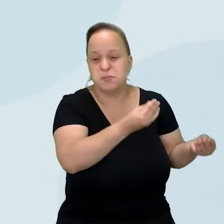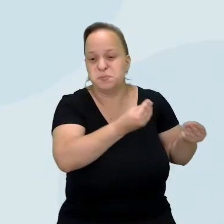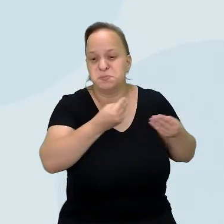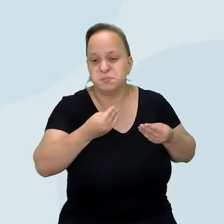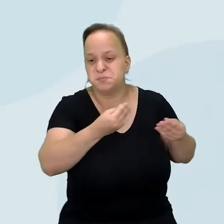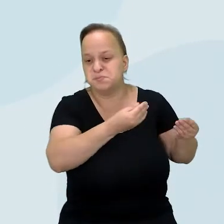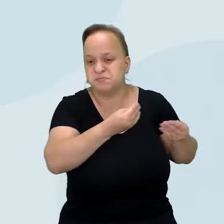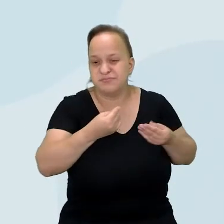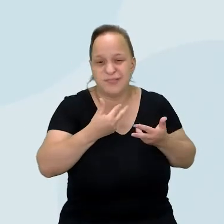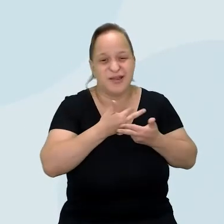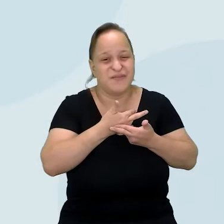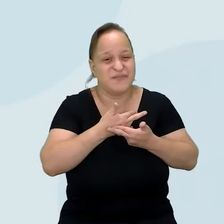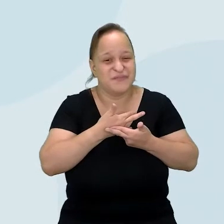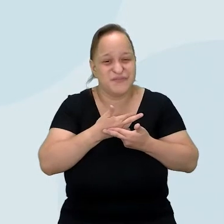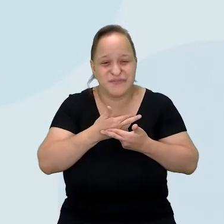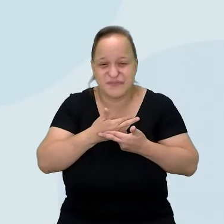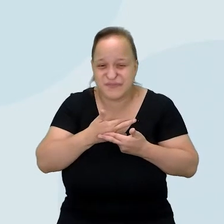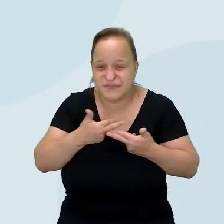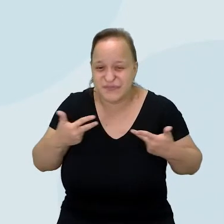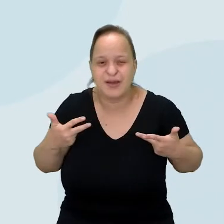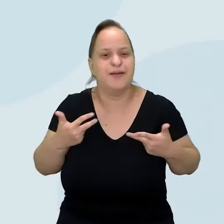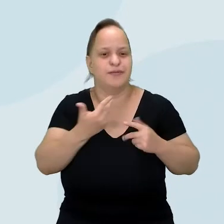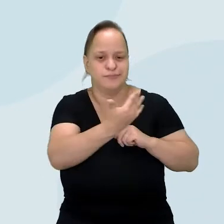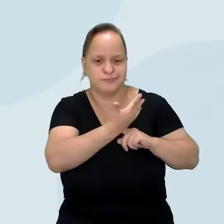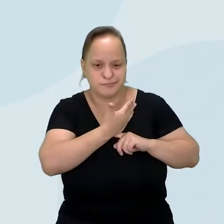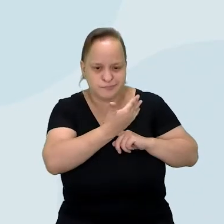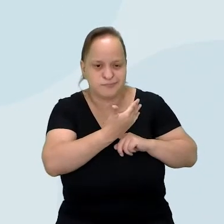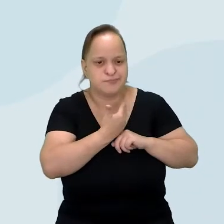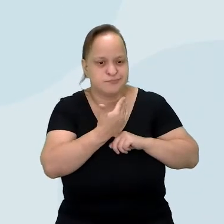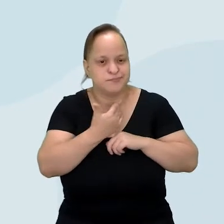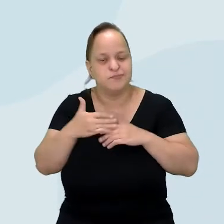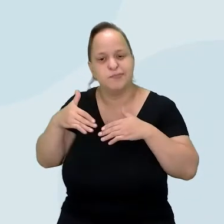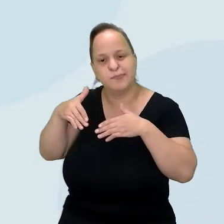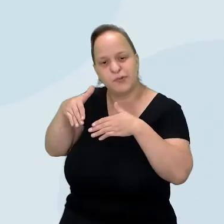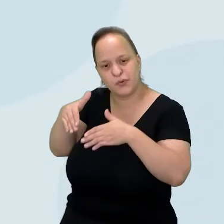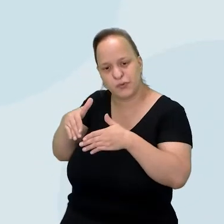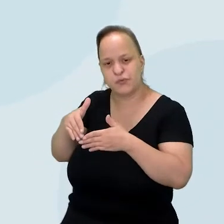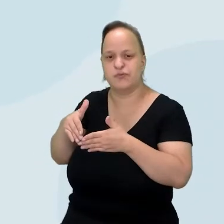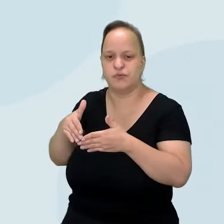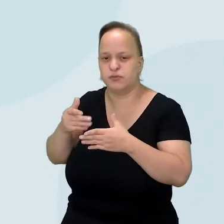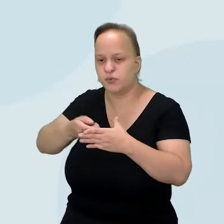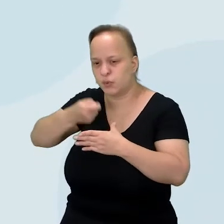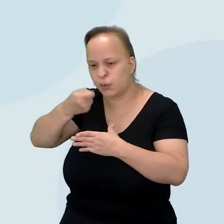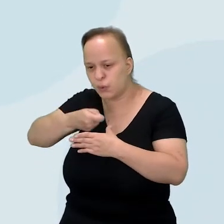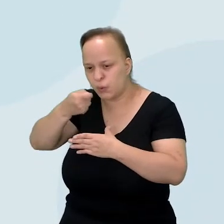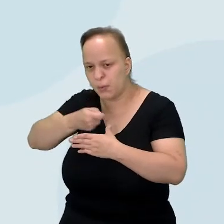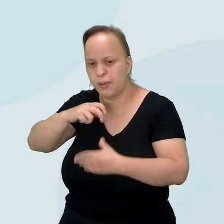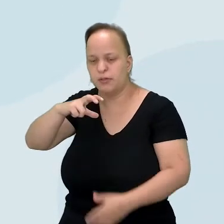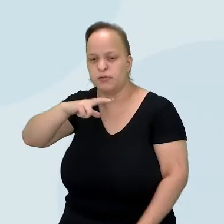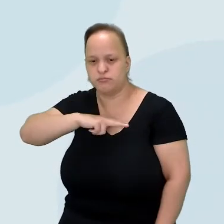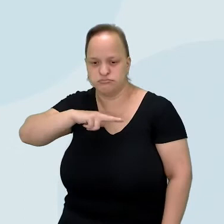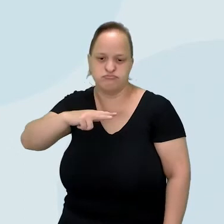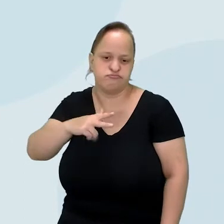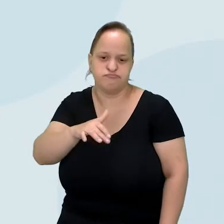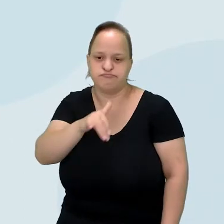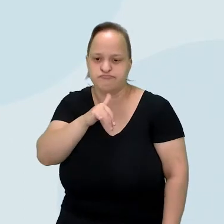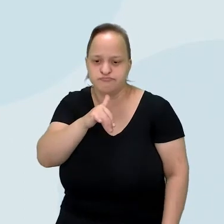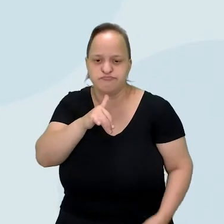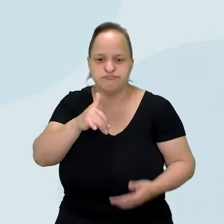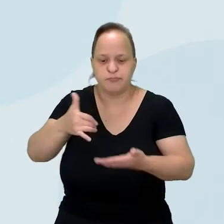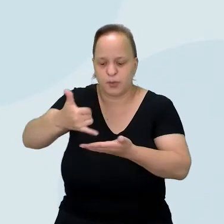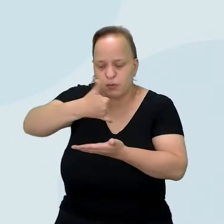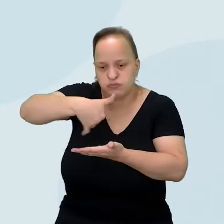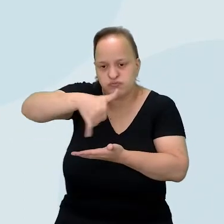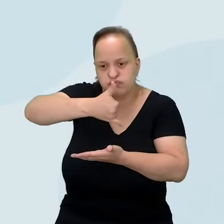alimentares do português colonial. Então, a gente tem aí as iguarias, que o português fazia do azeite de oliva,